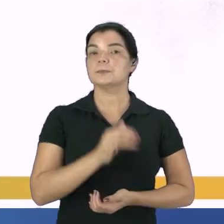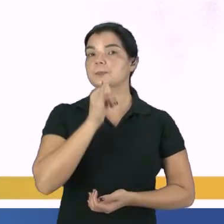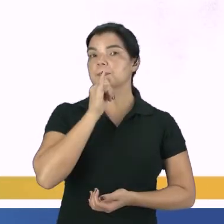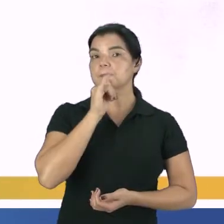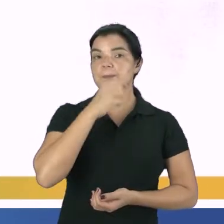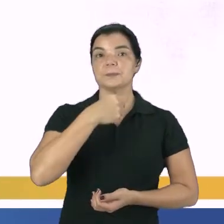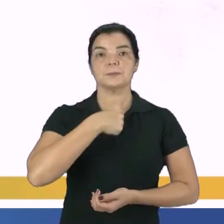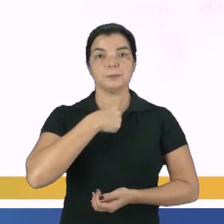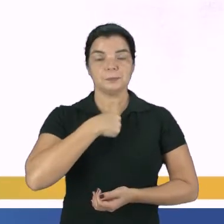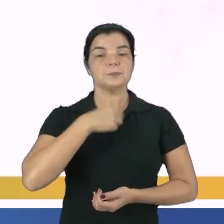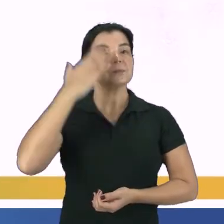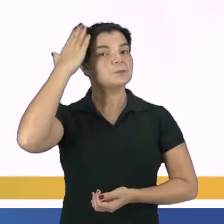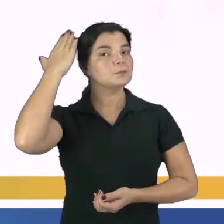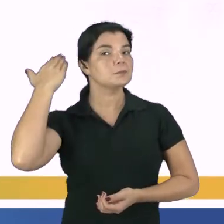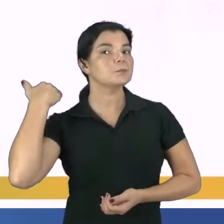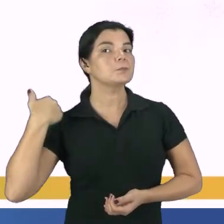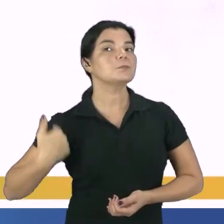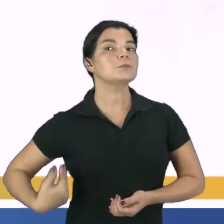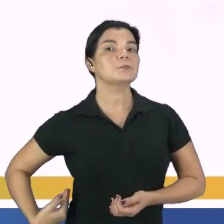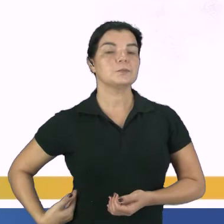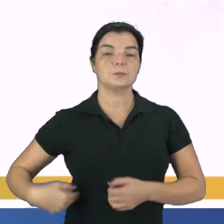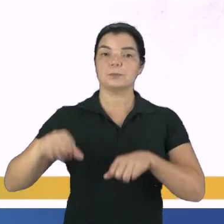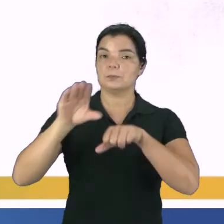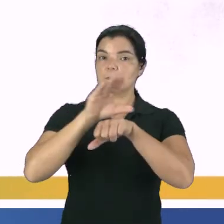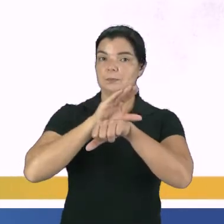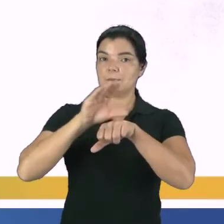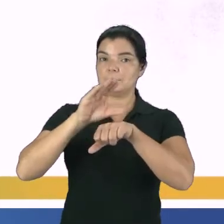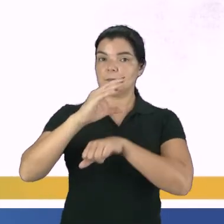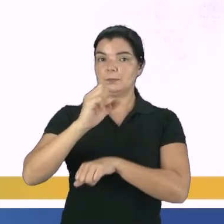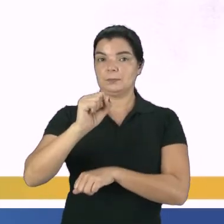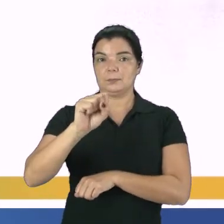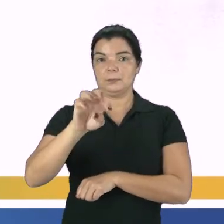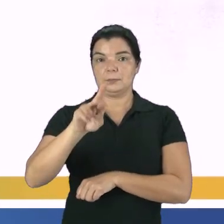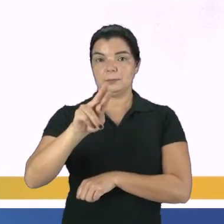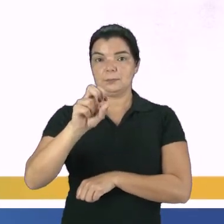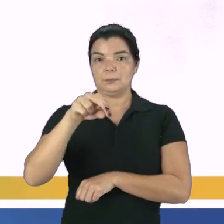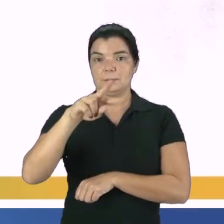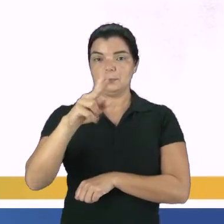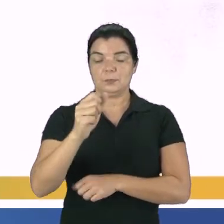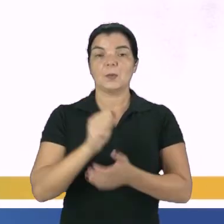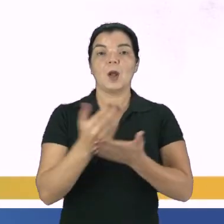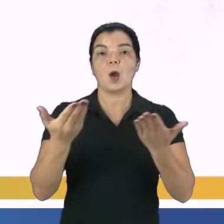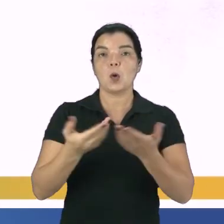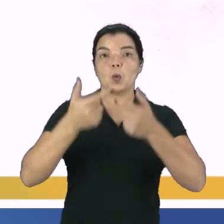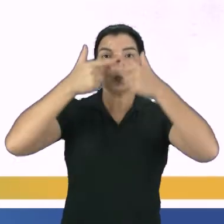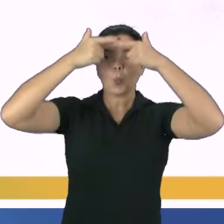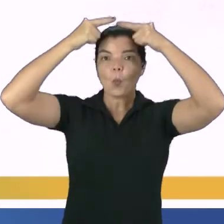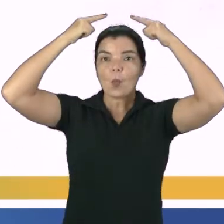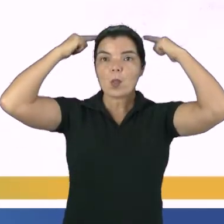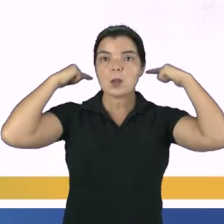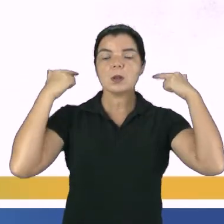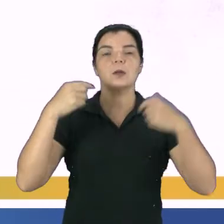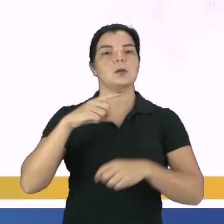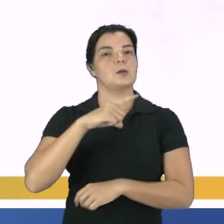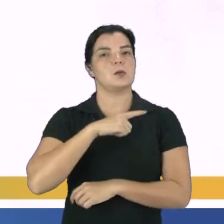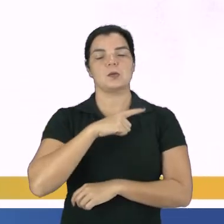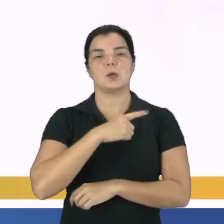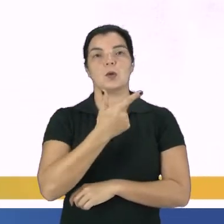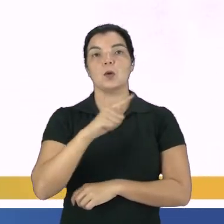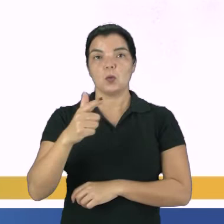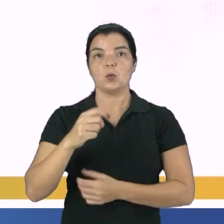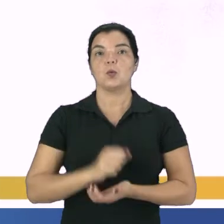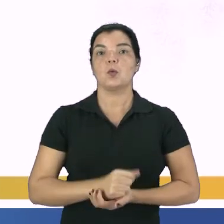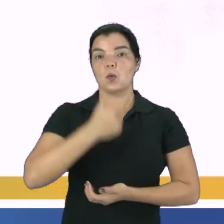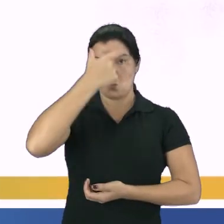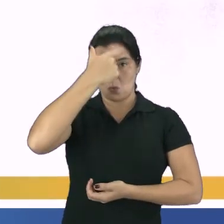exemplo. Eu tenho cabelo longo e castanho. Mas, quando a gente fala sobre careca, eu não digo que eu tenho careca, eu digo